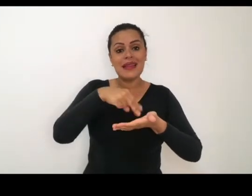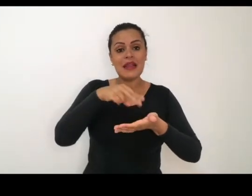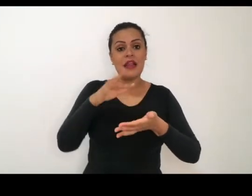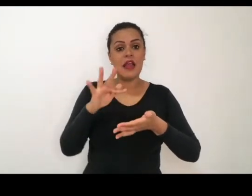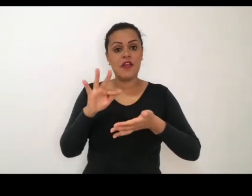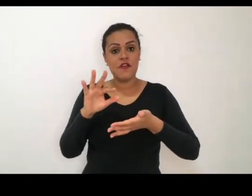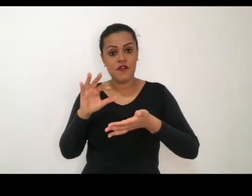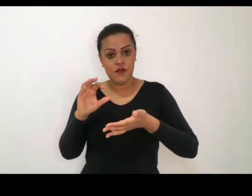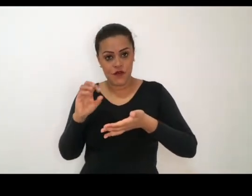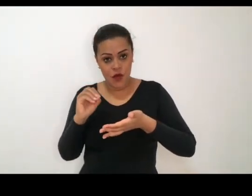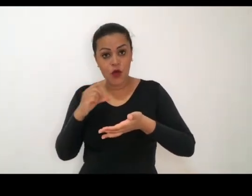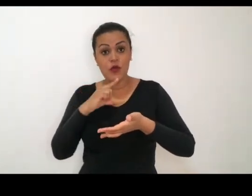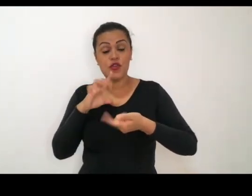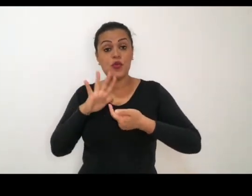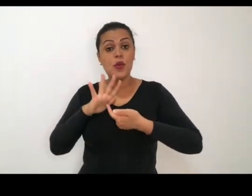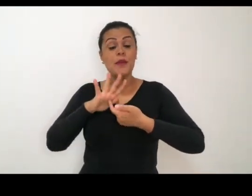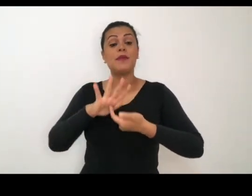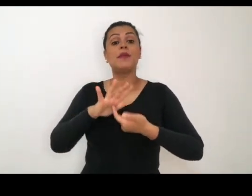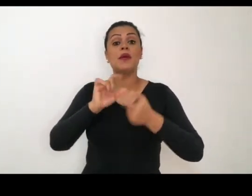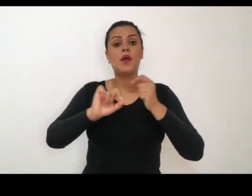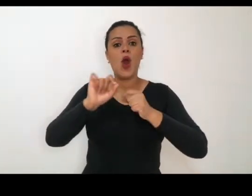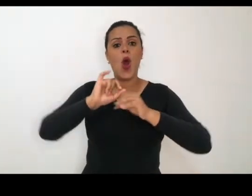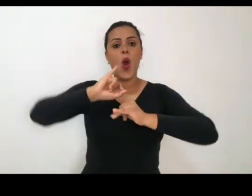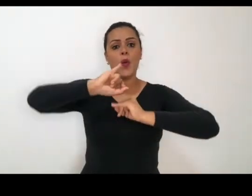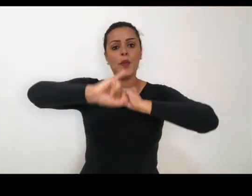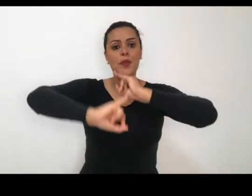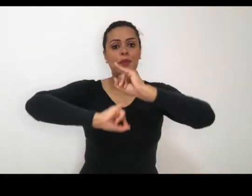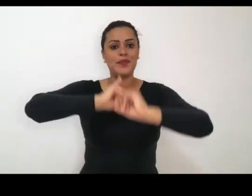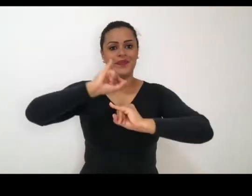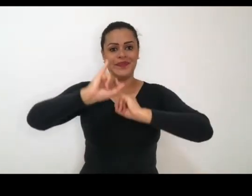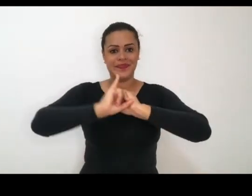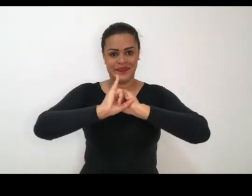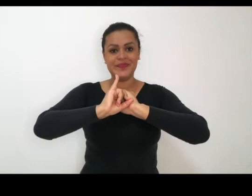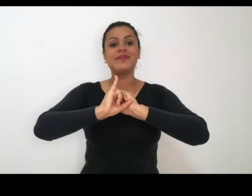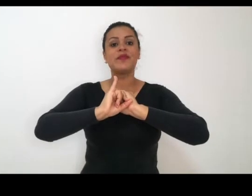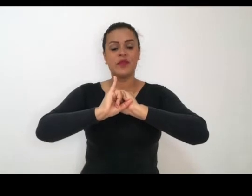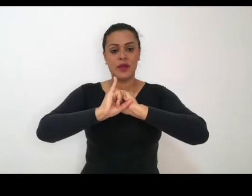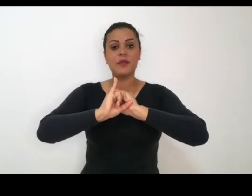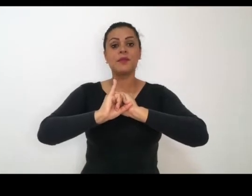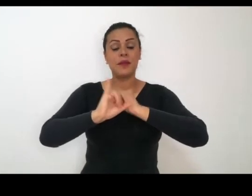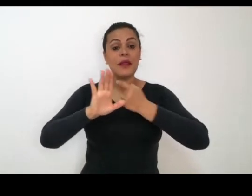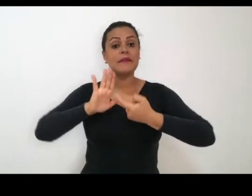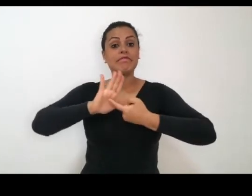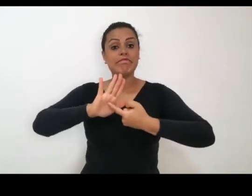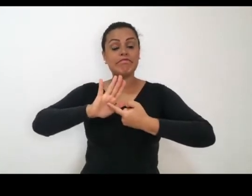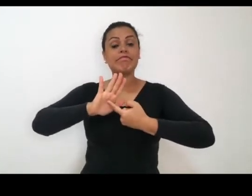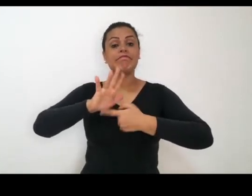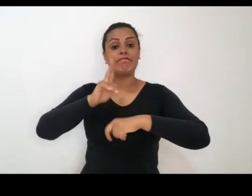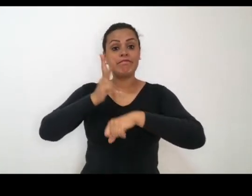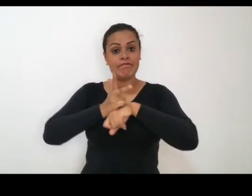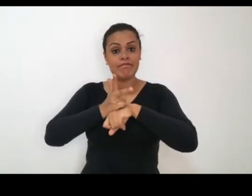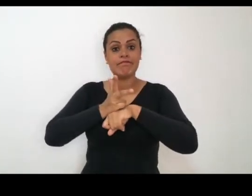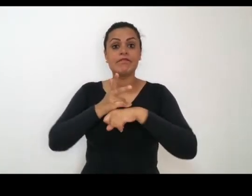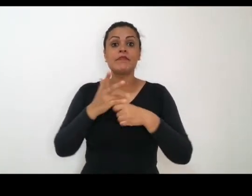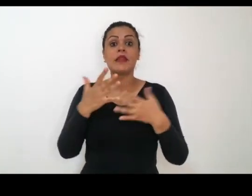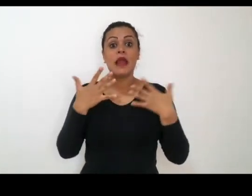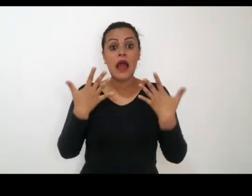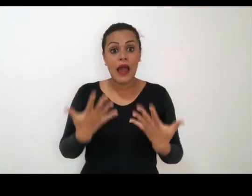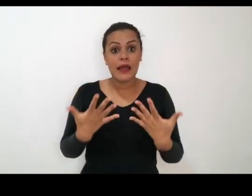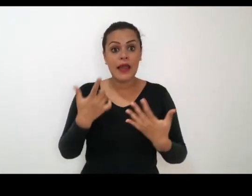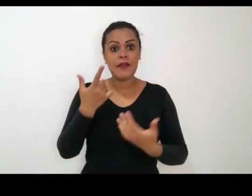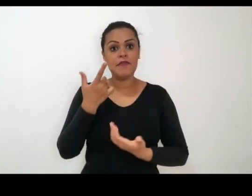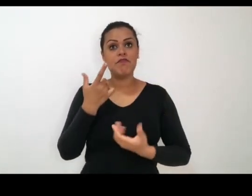online, né? E, e ali a gente já começou a perceber